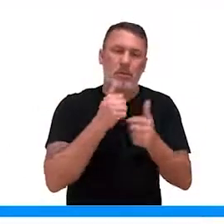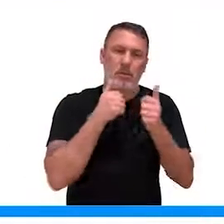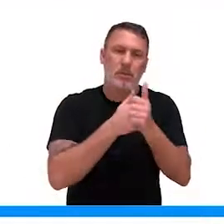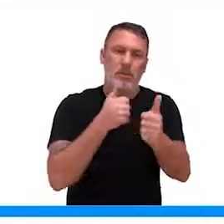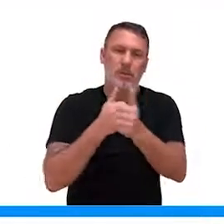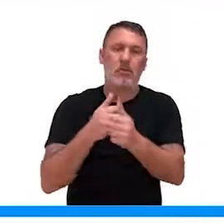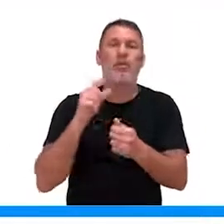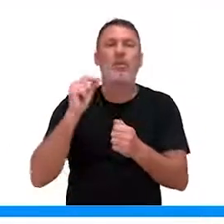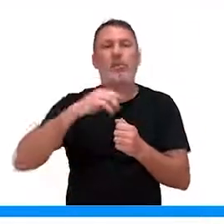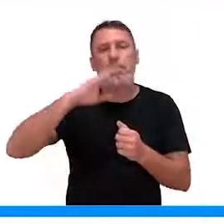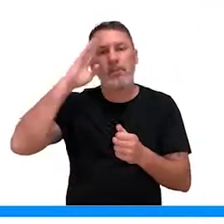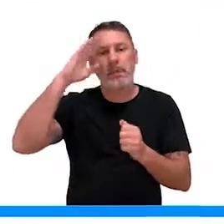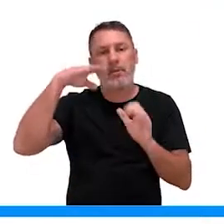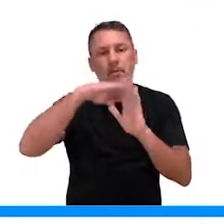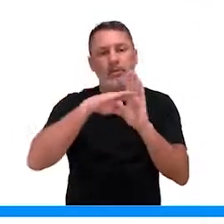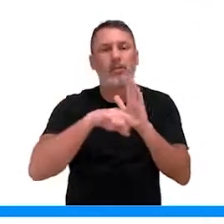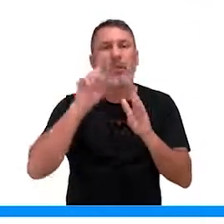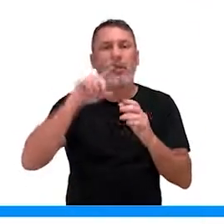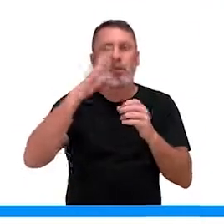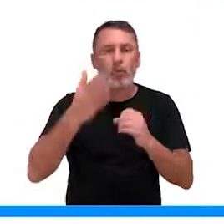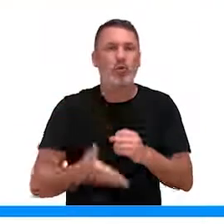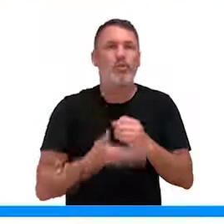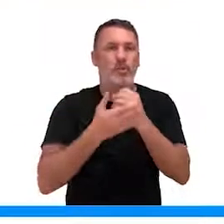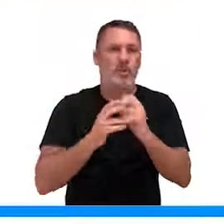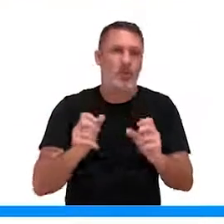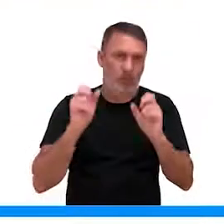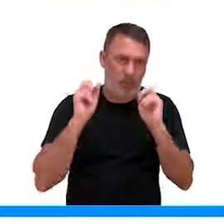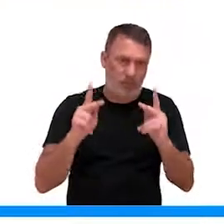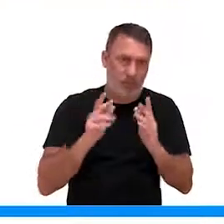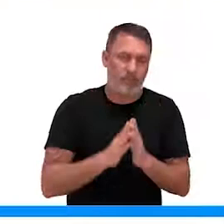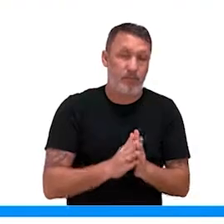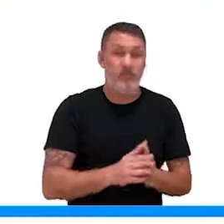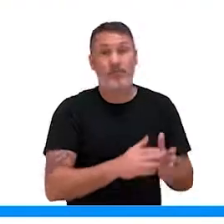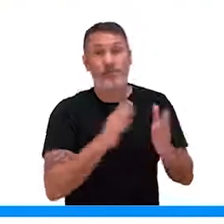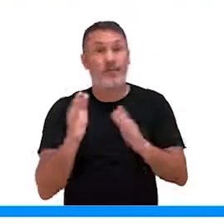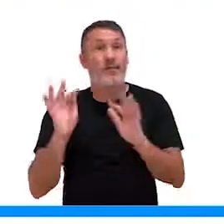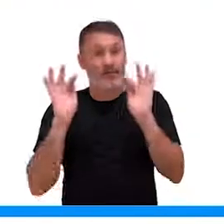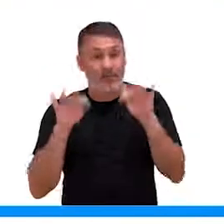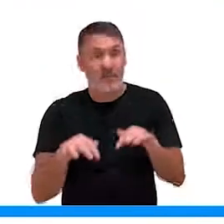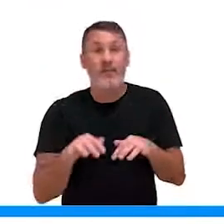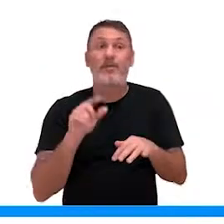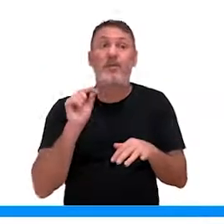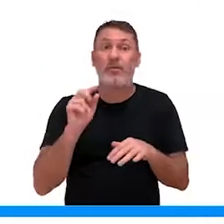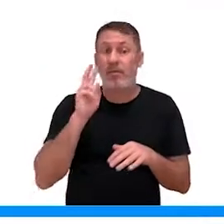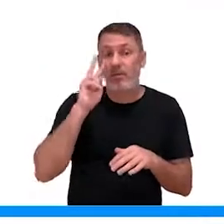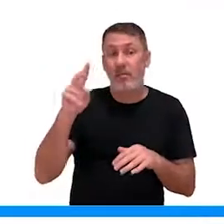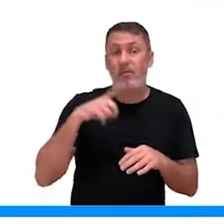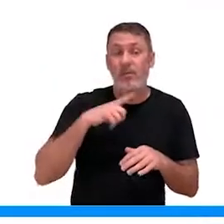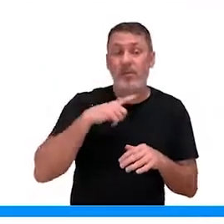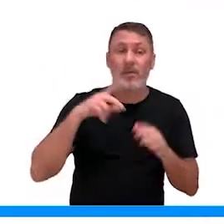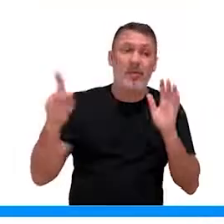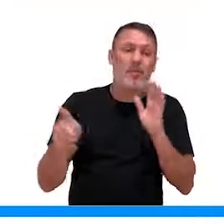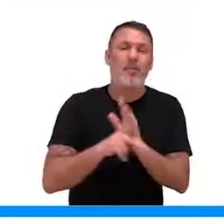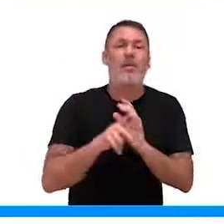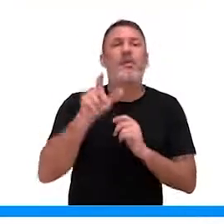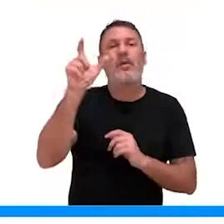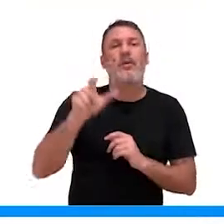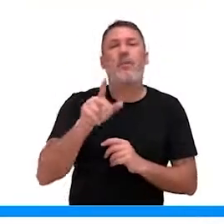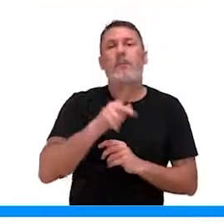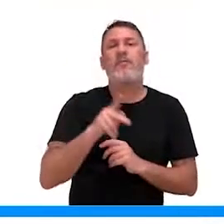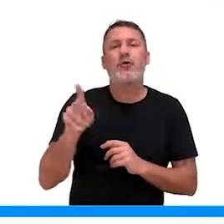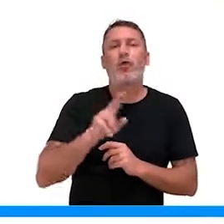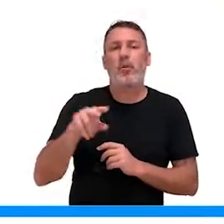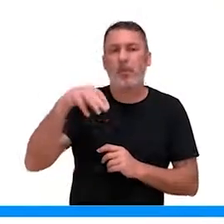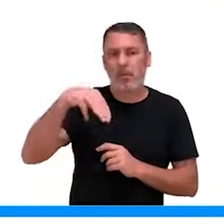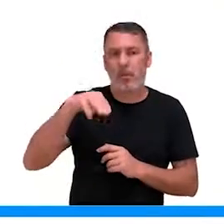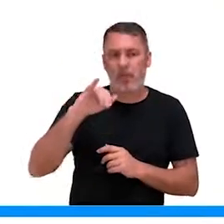um princípio sustentável. Tudo bem? E, por fim, meus amores, nós temos a divisão do professor Milton